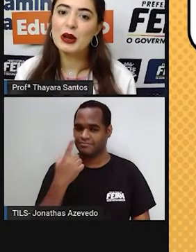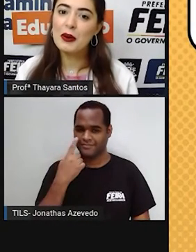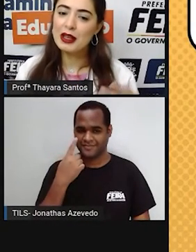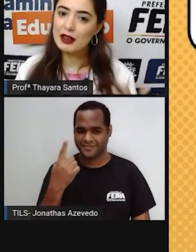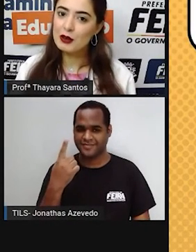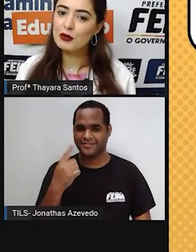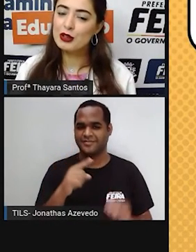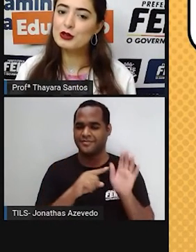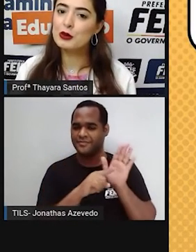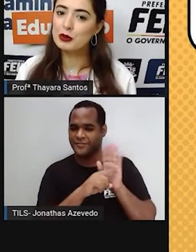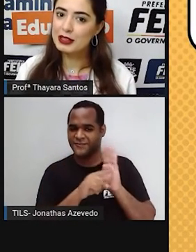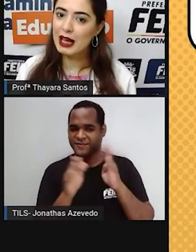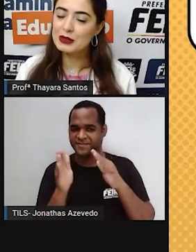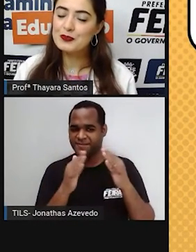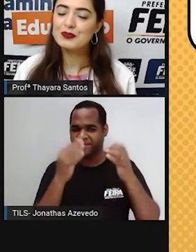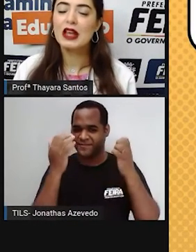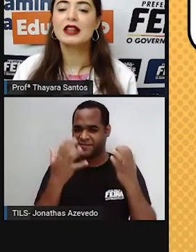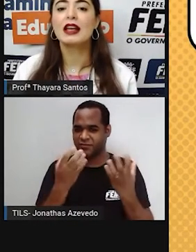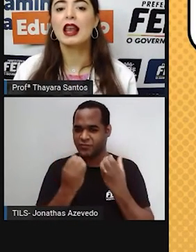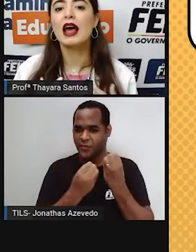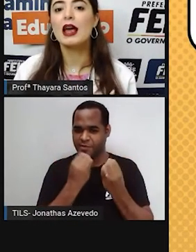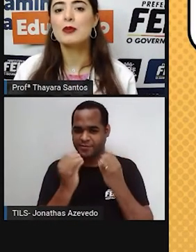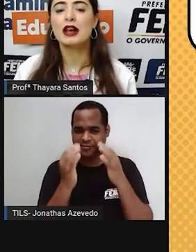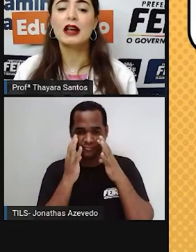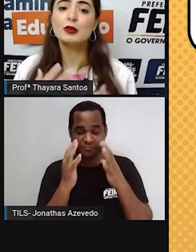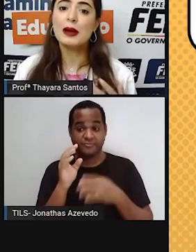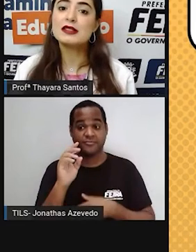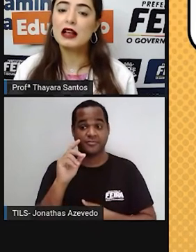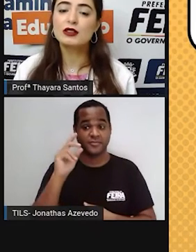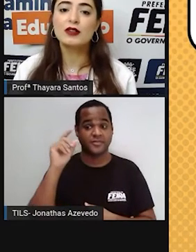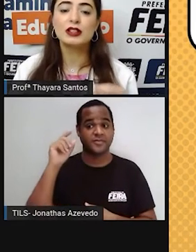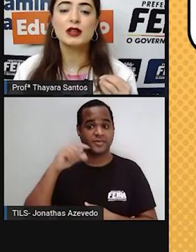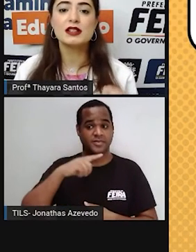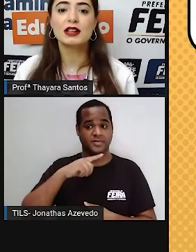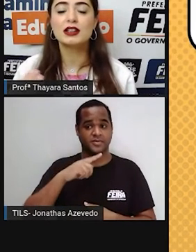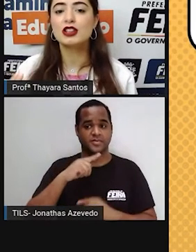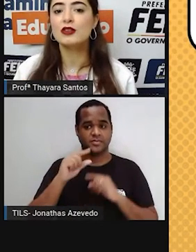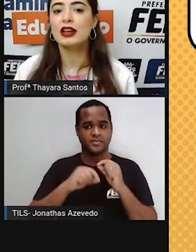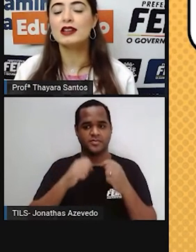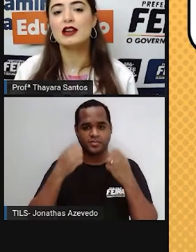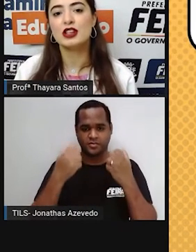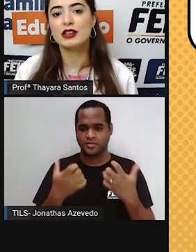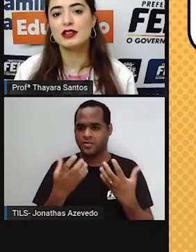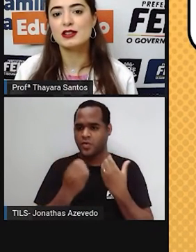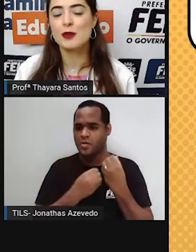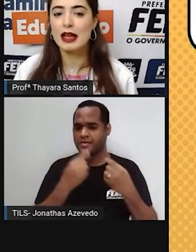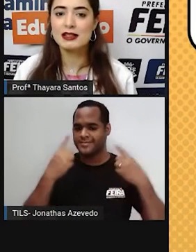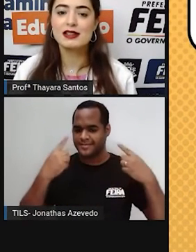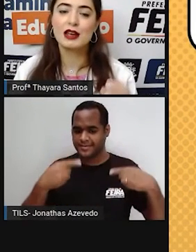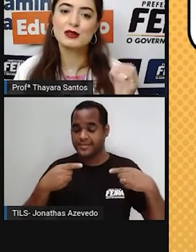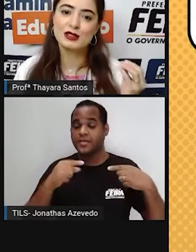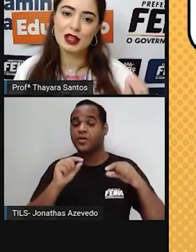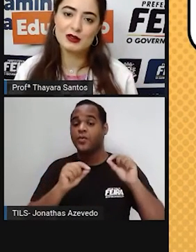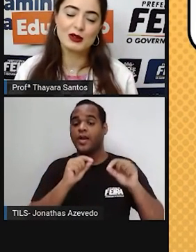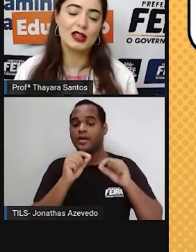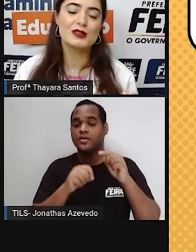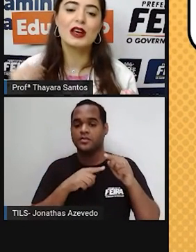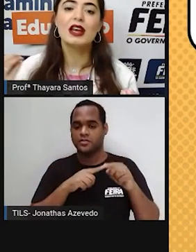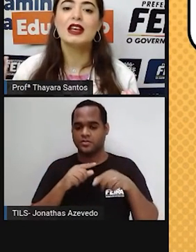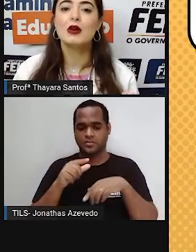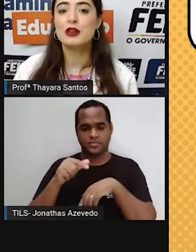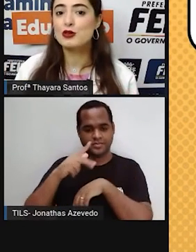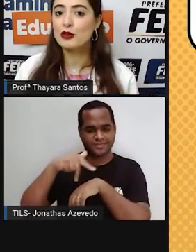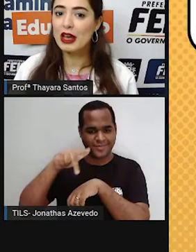gente, viram aí o vídeo com cuidado? Naquela época, lá no passado, estava tendo essa grande rivalidade aí entre esses países, que eram os Estados